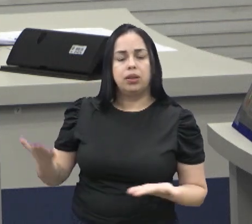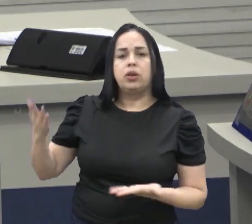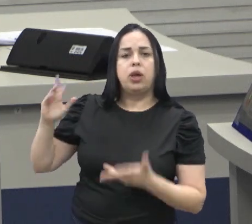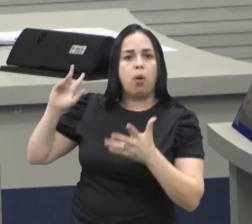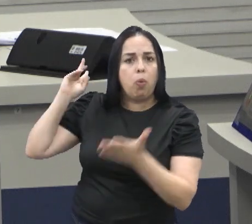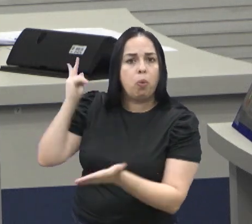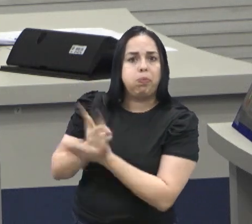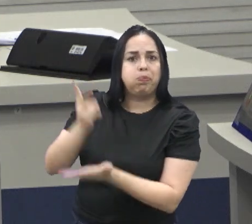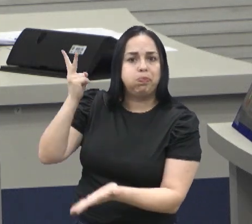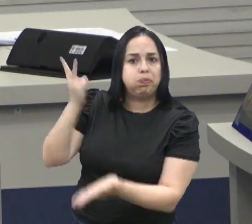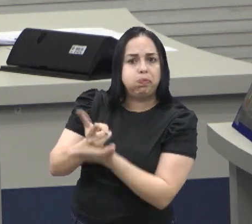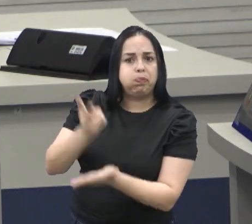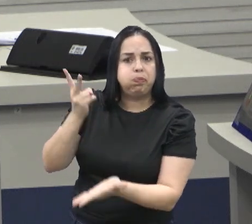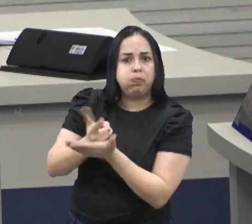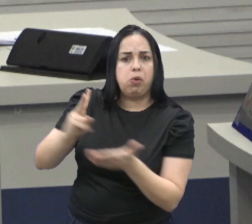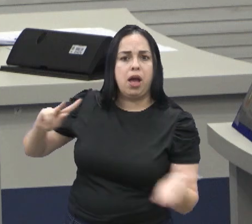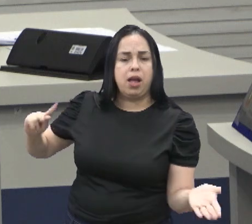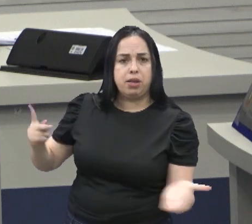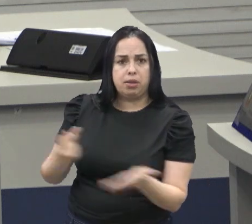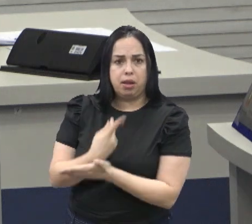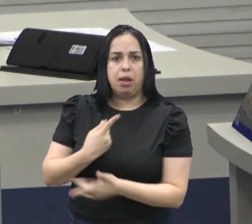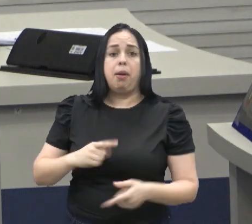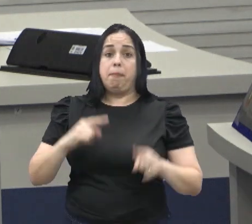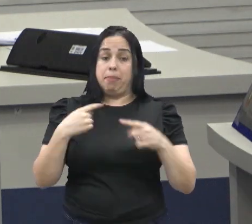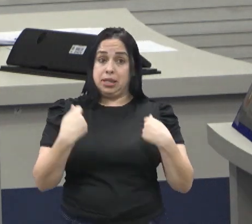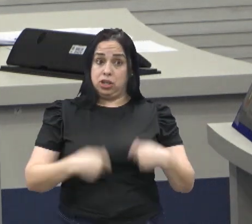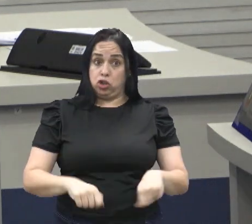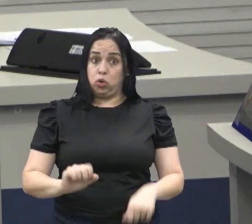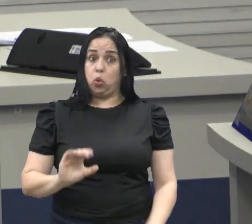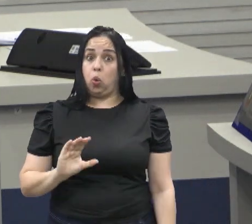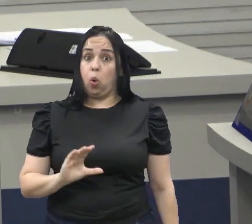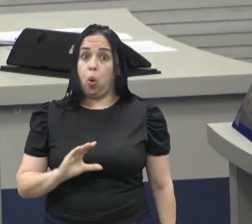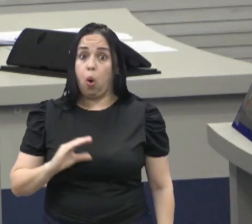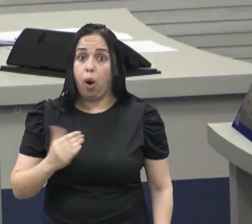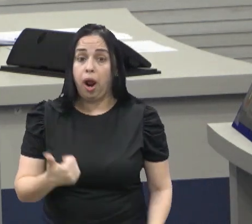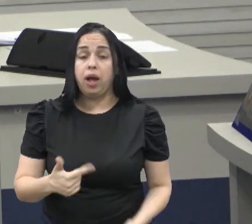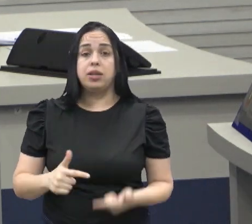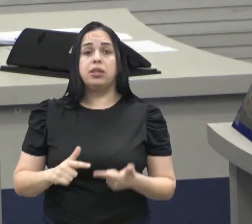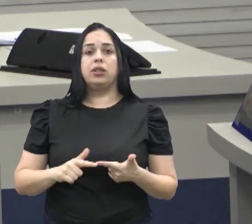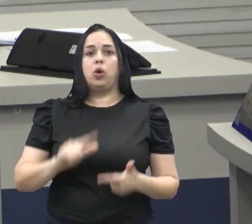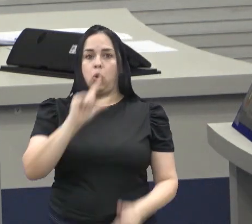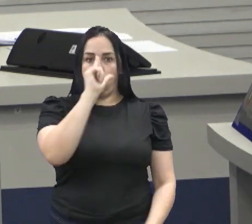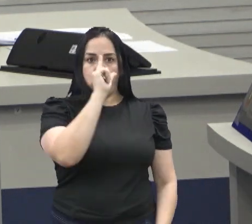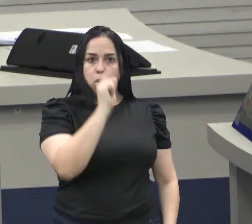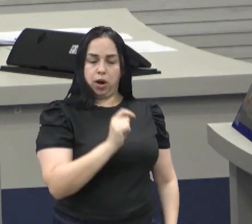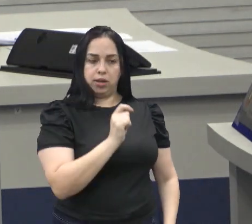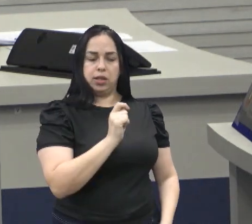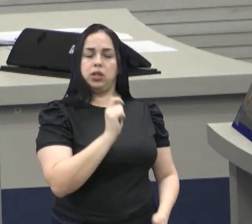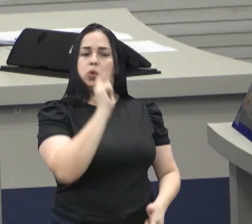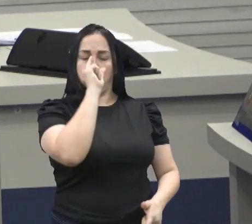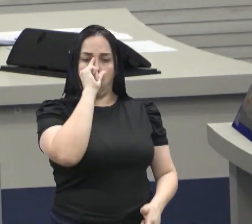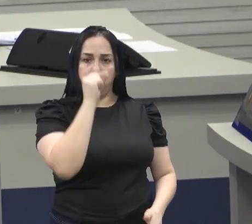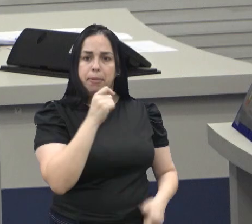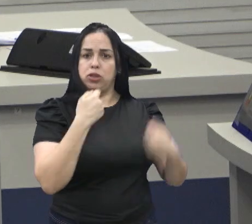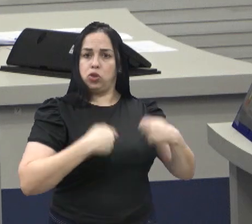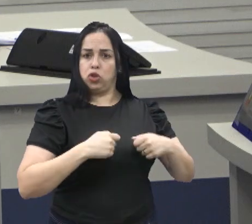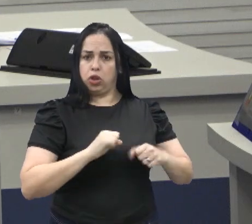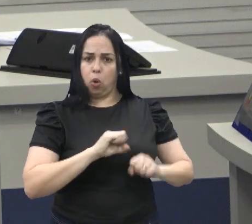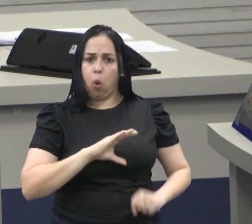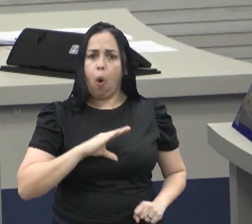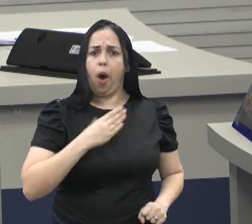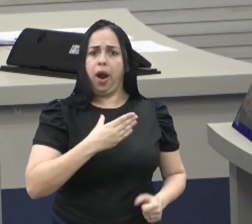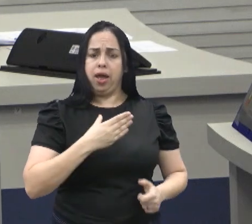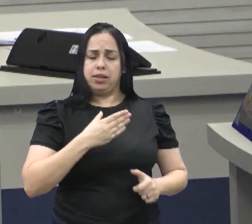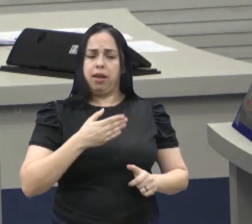tiveram que ter pulso, tiveram que ter coragem, o Cury teve que ter pulso, teve que ter coragem, teve que fazer